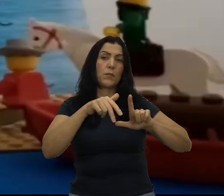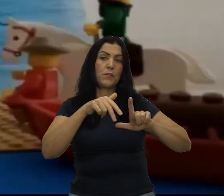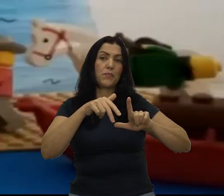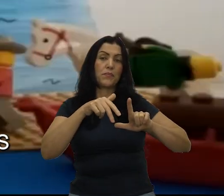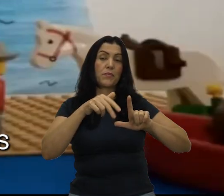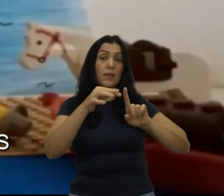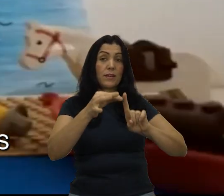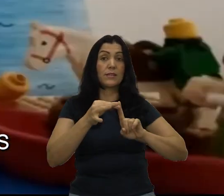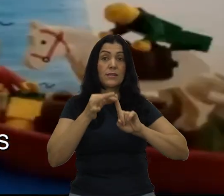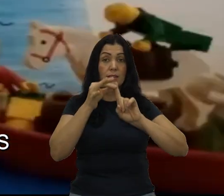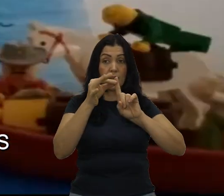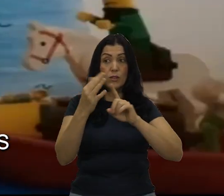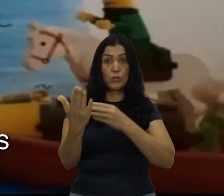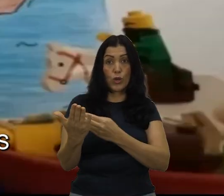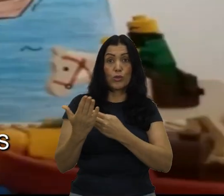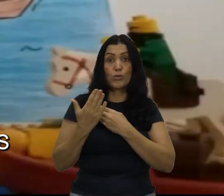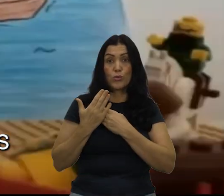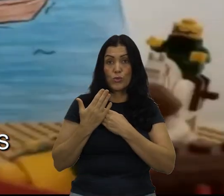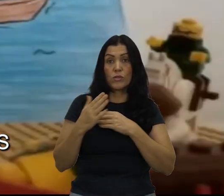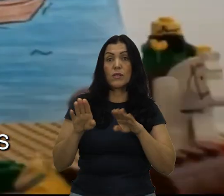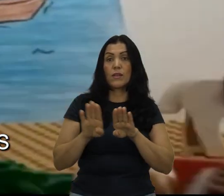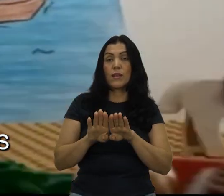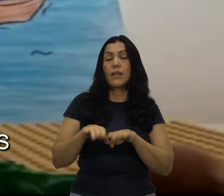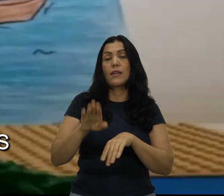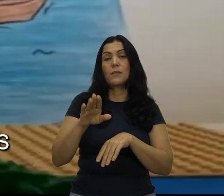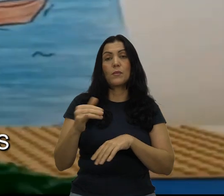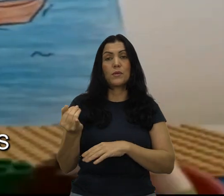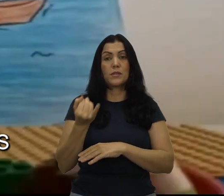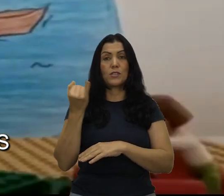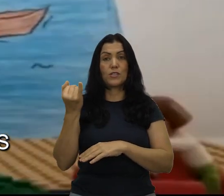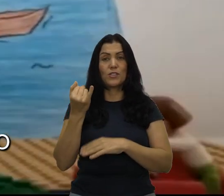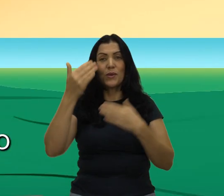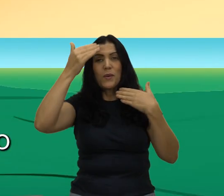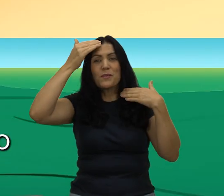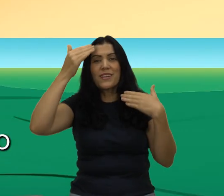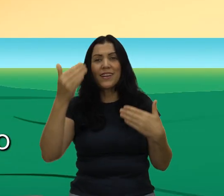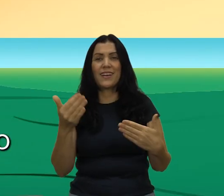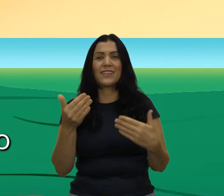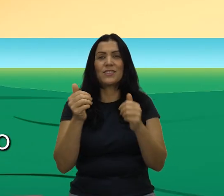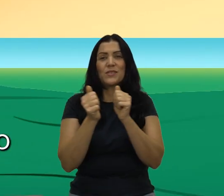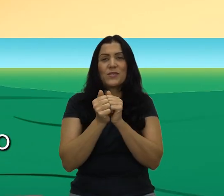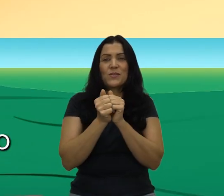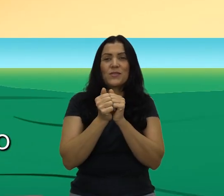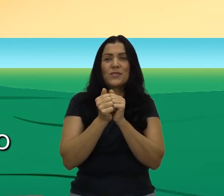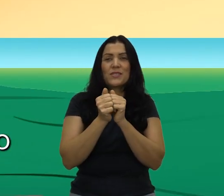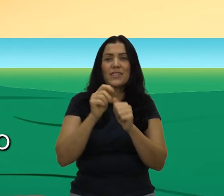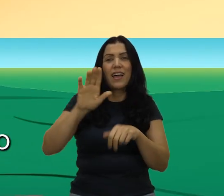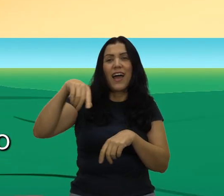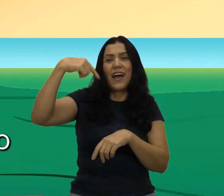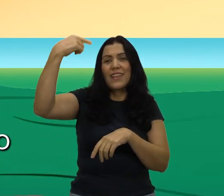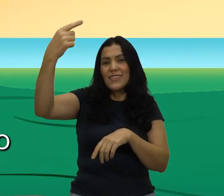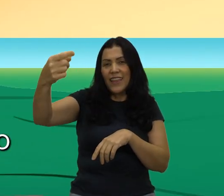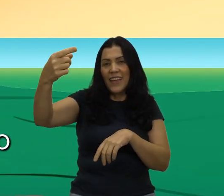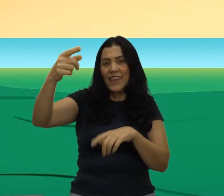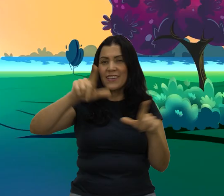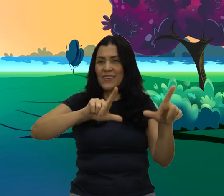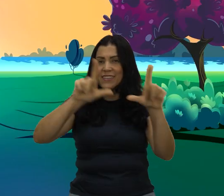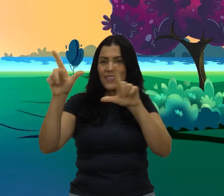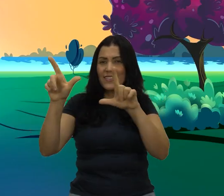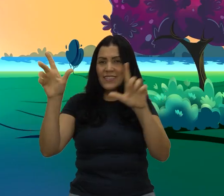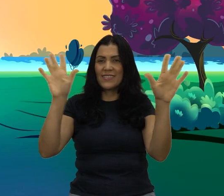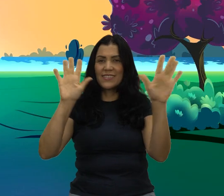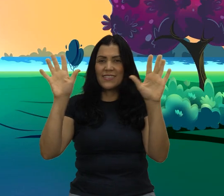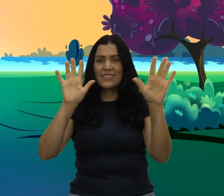motion, destacando suas contribuições e importância. Obrigada por esse tempo juntos e até a próxima!